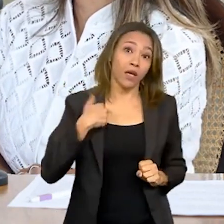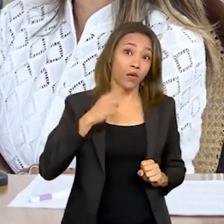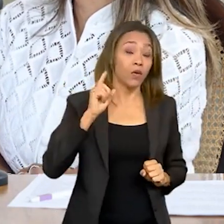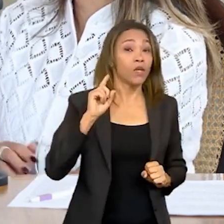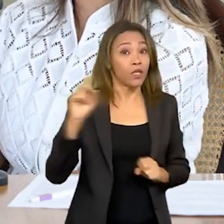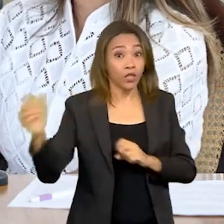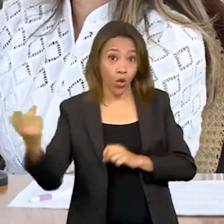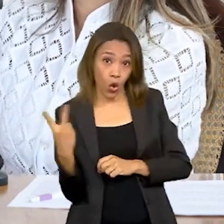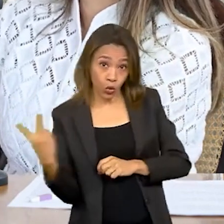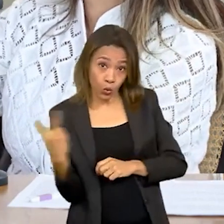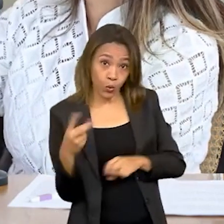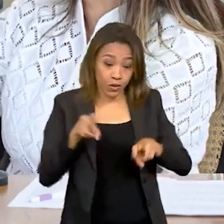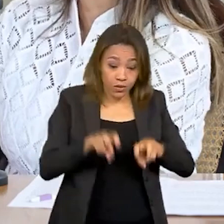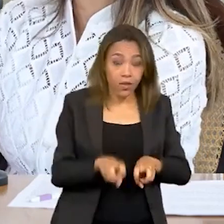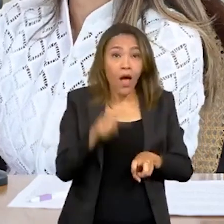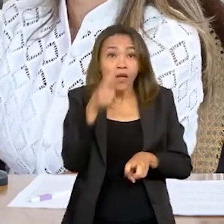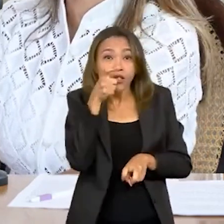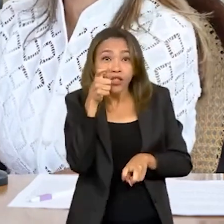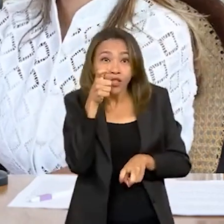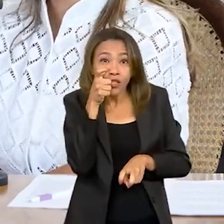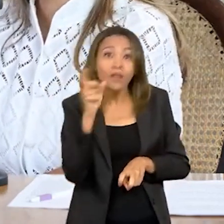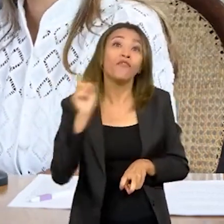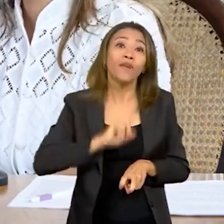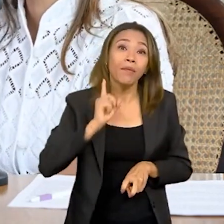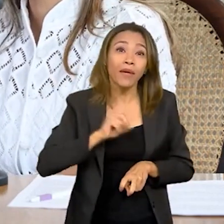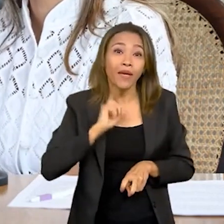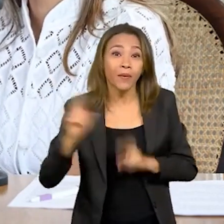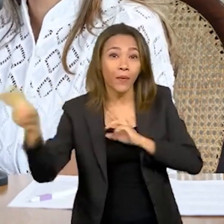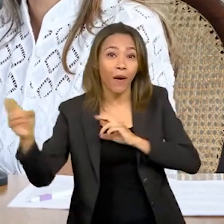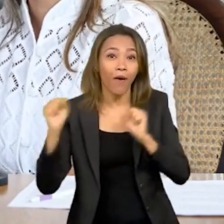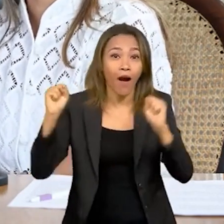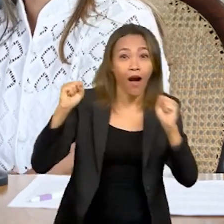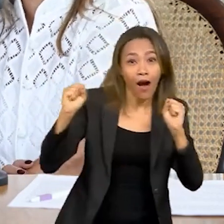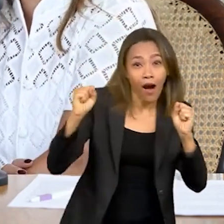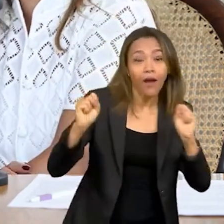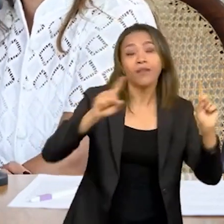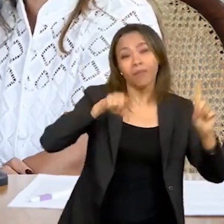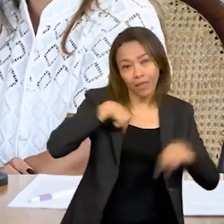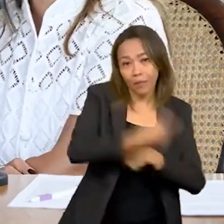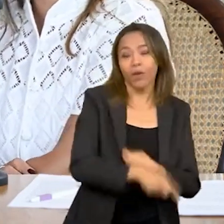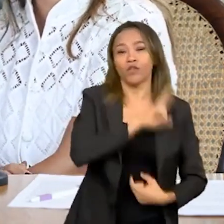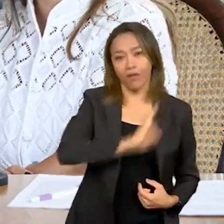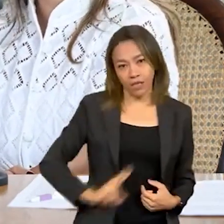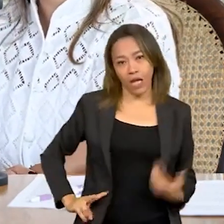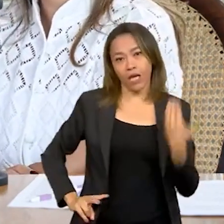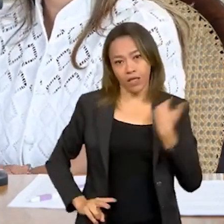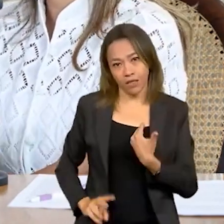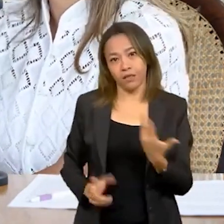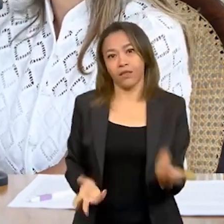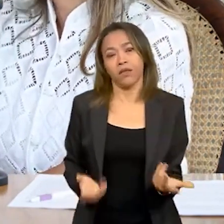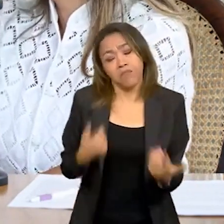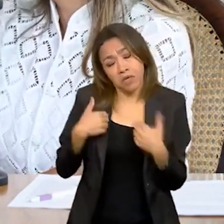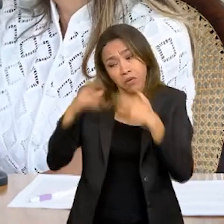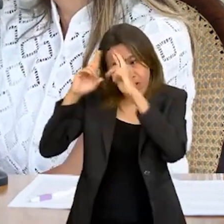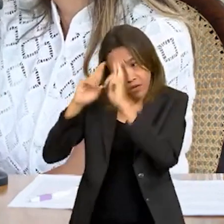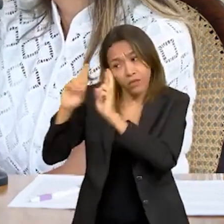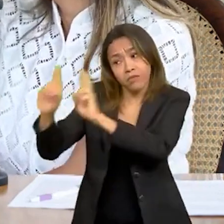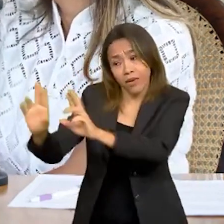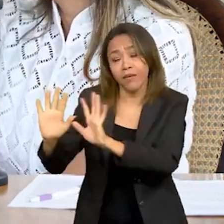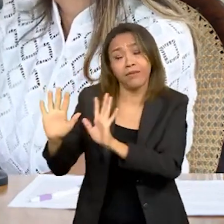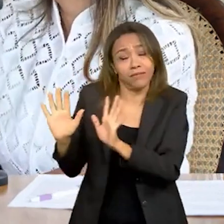dedo fazendo figa porque eu sou vascaíno no Rio de Janeiro verdade mas eu respeito sabe ela ela